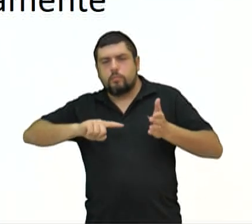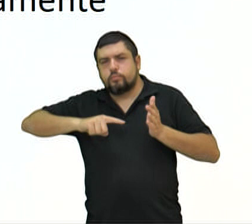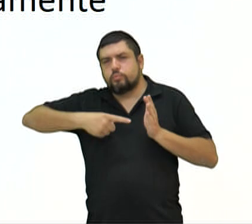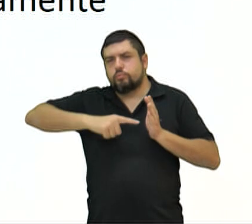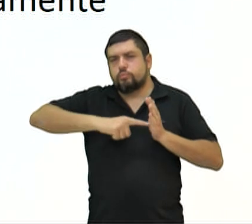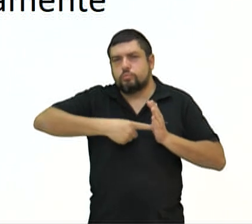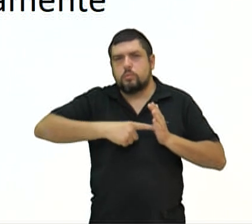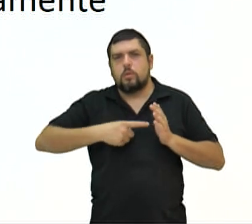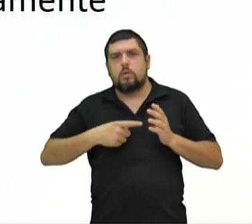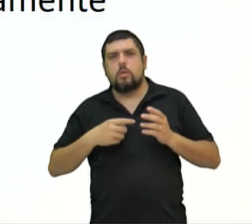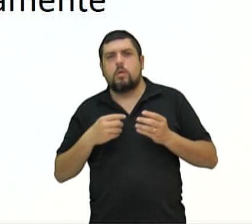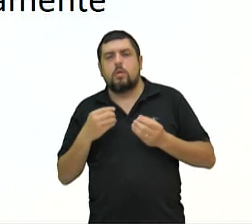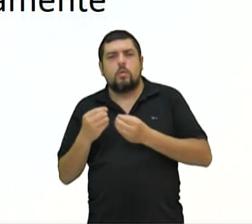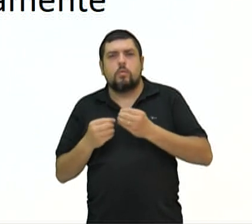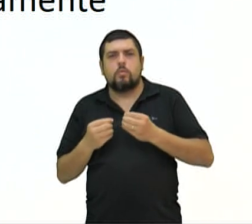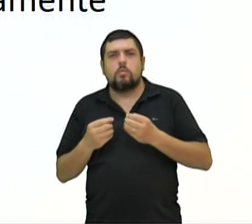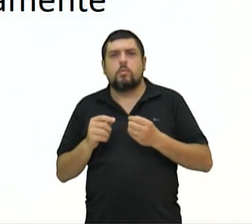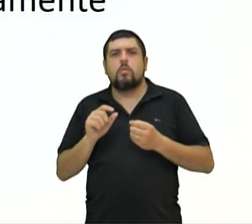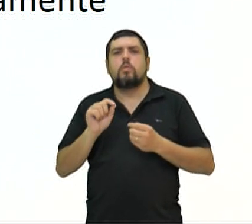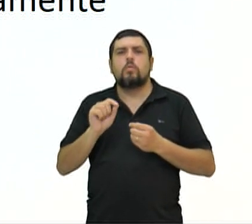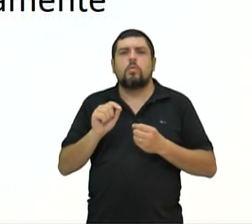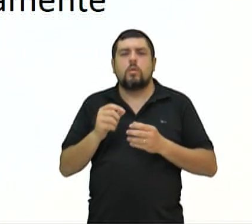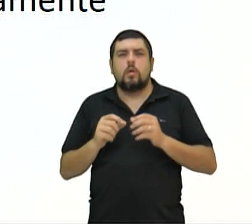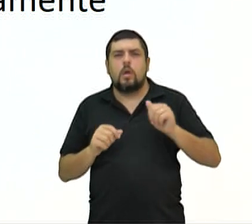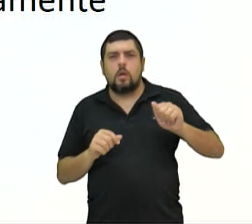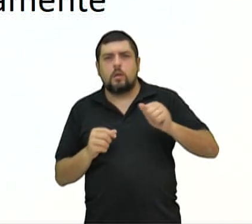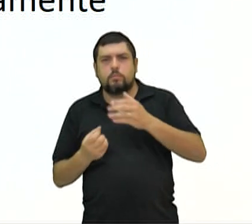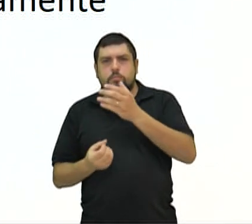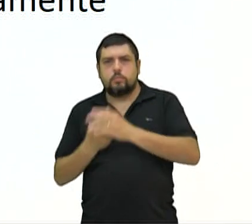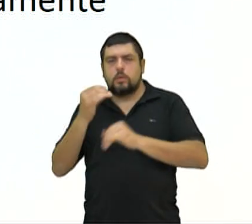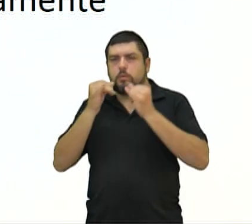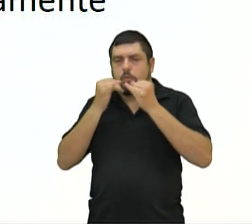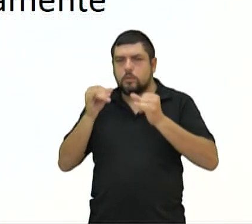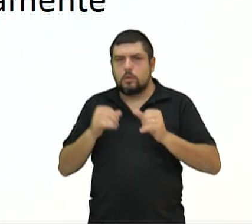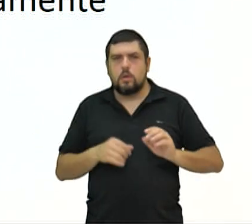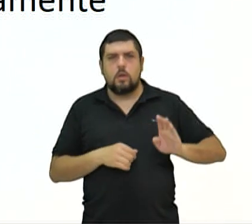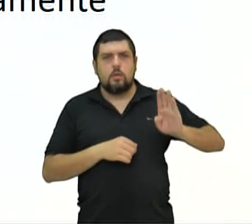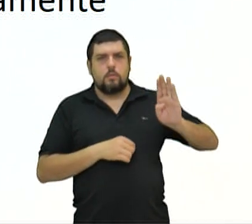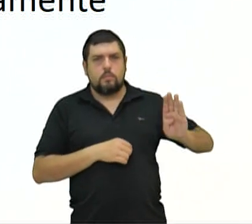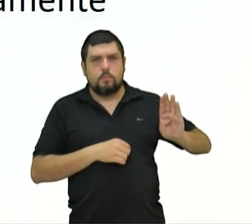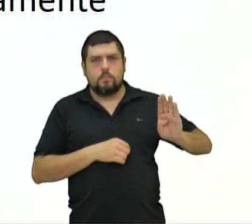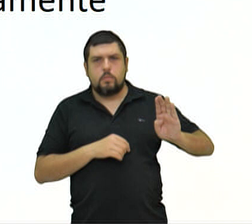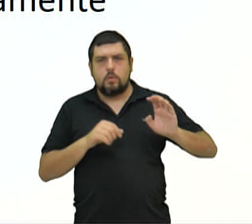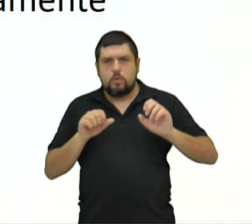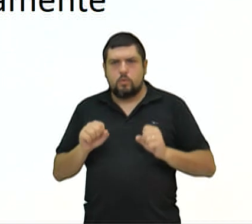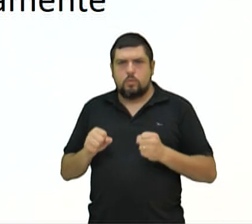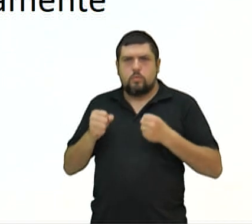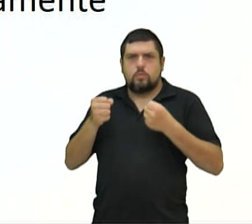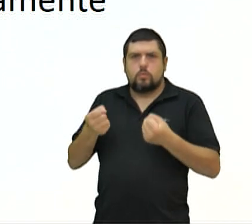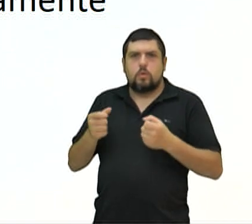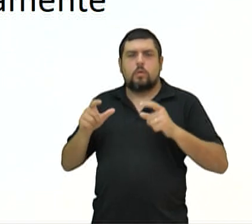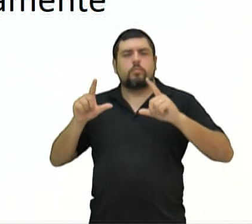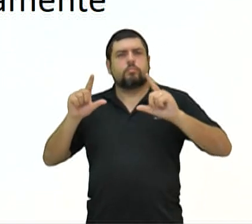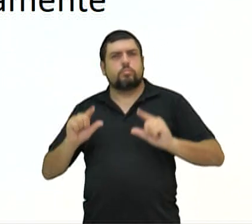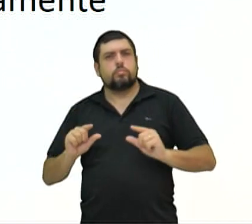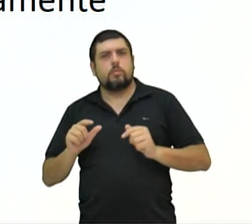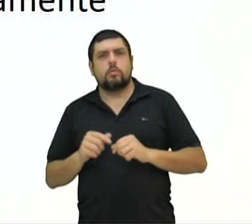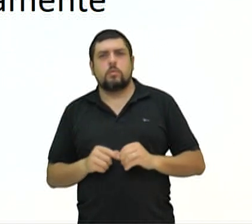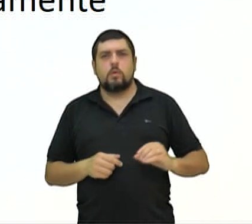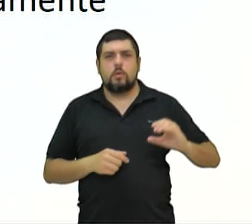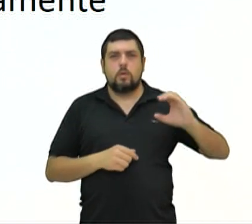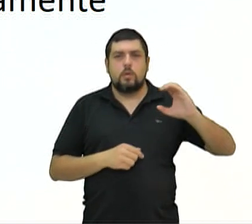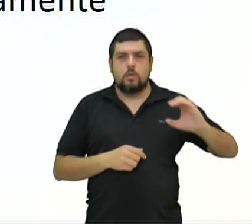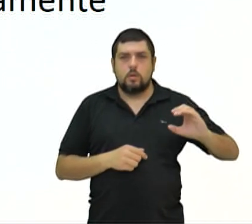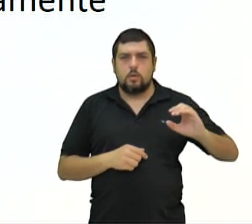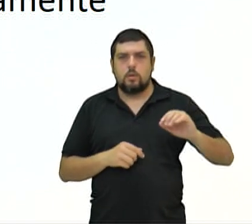servem para A. Criar energia. B. Realizar trabalho com menor consumo de energia. C.